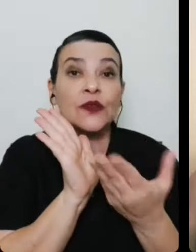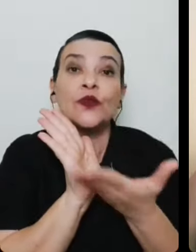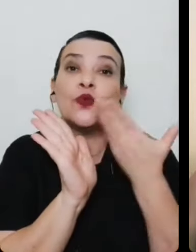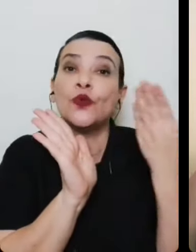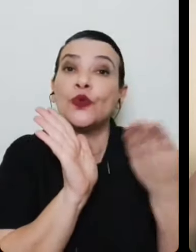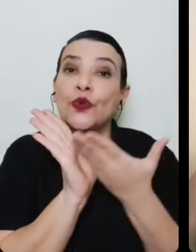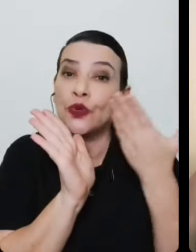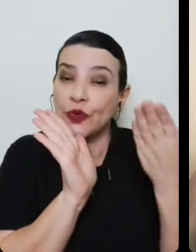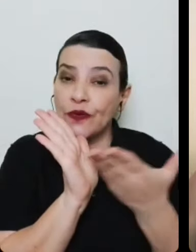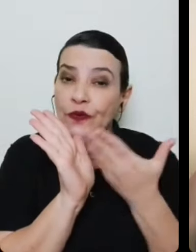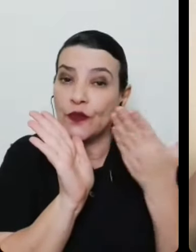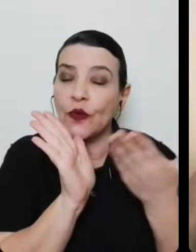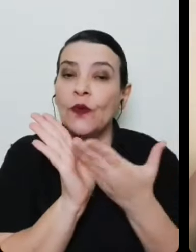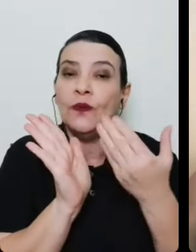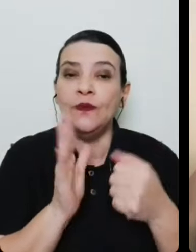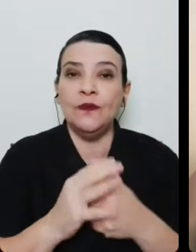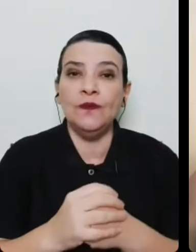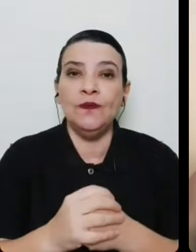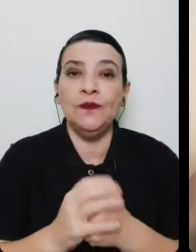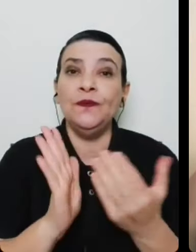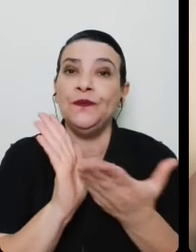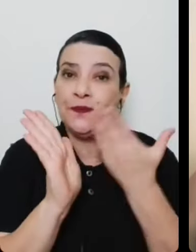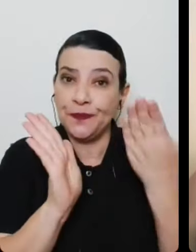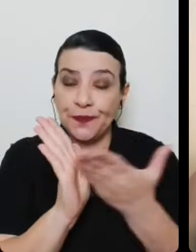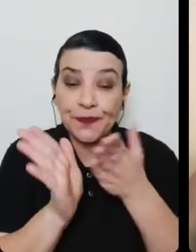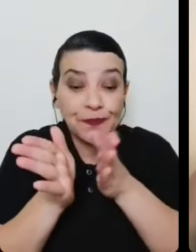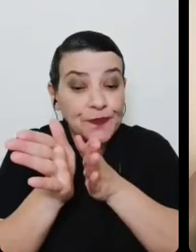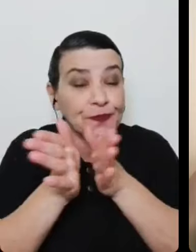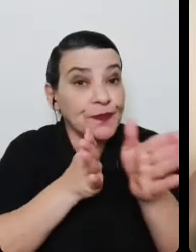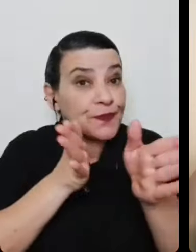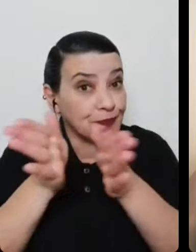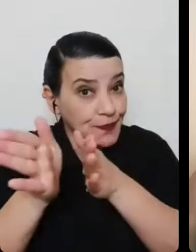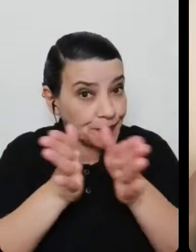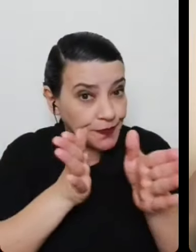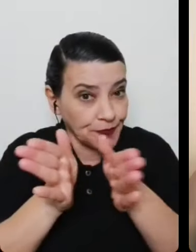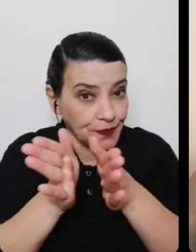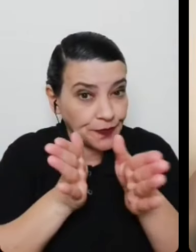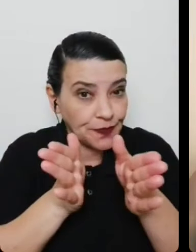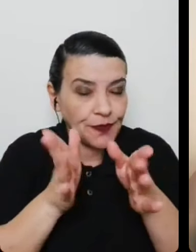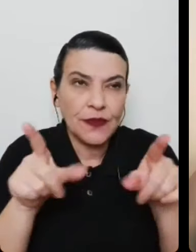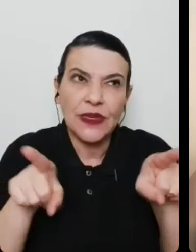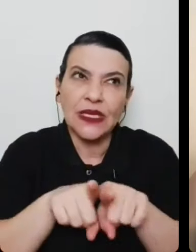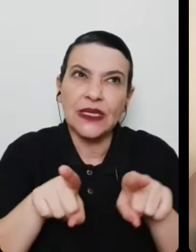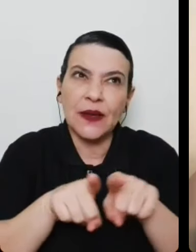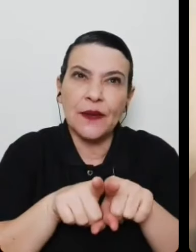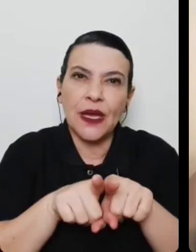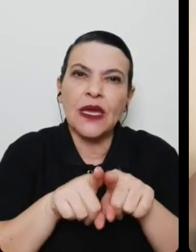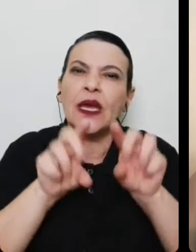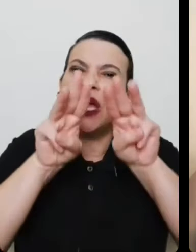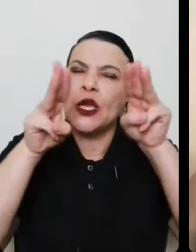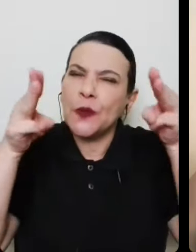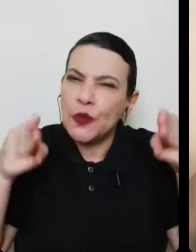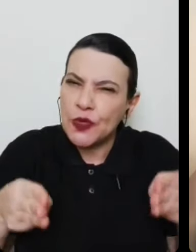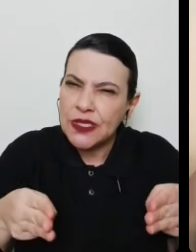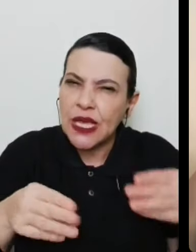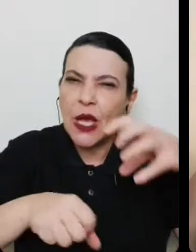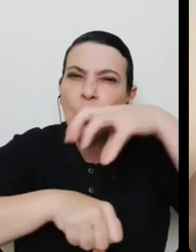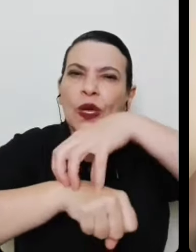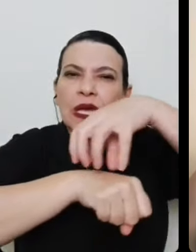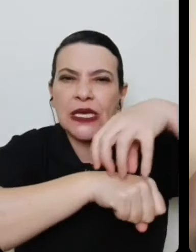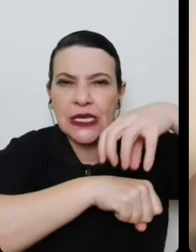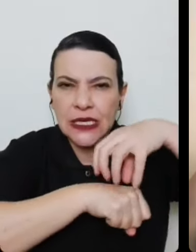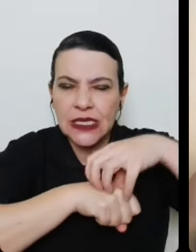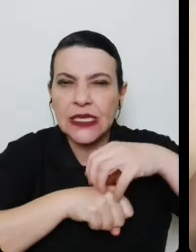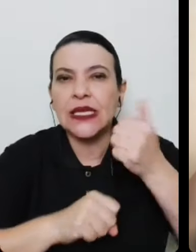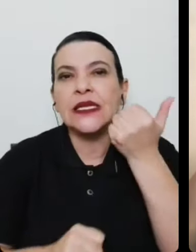livro, é o livro, né? Acessibilidade em Museus e Centros de Ciências, organizado lá